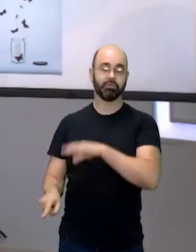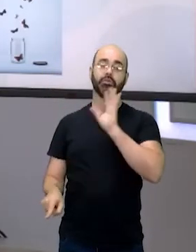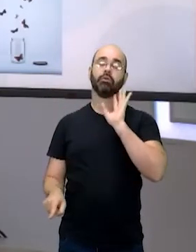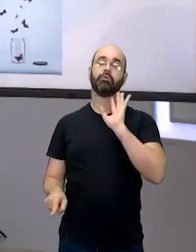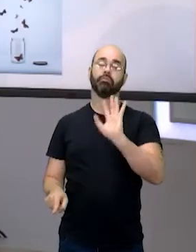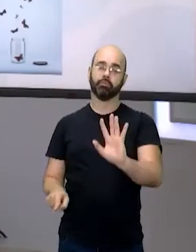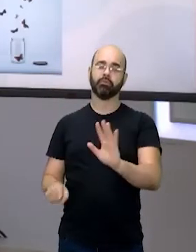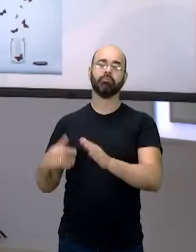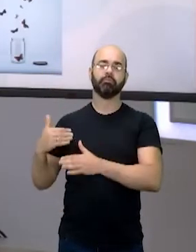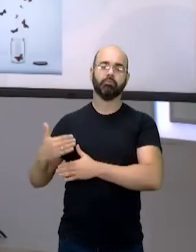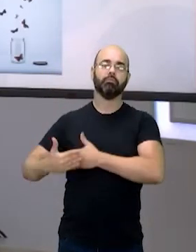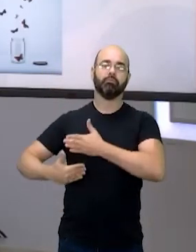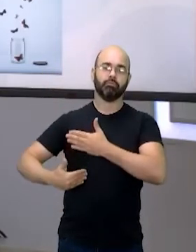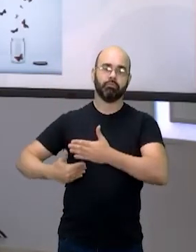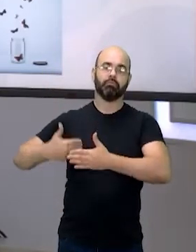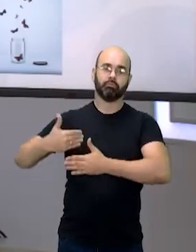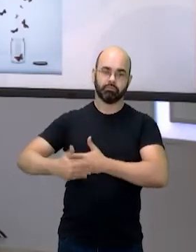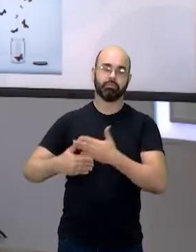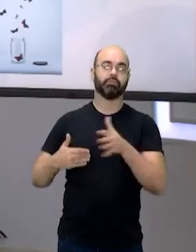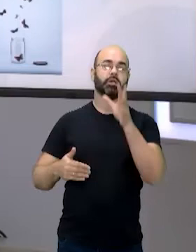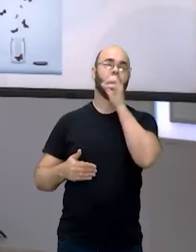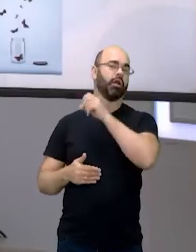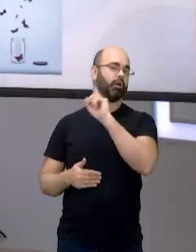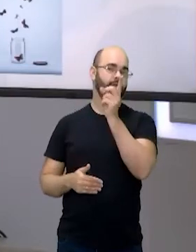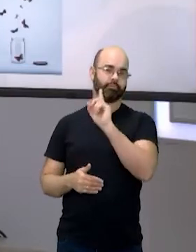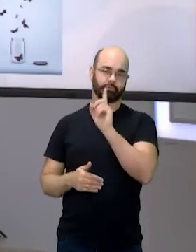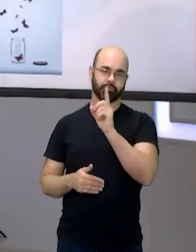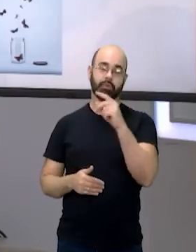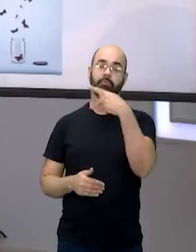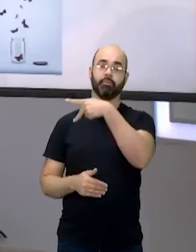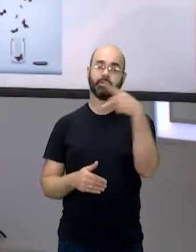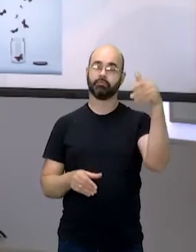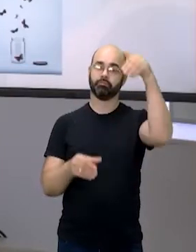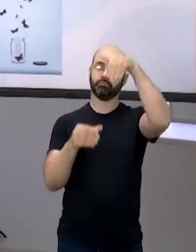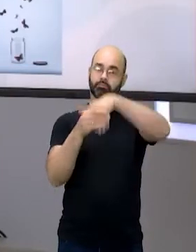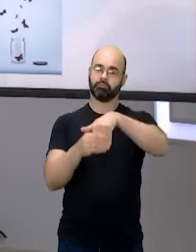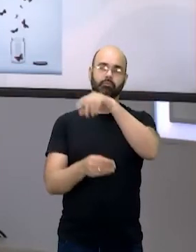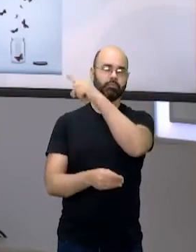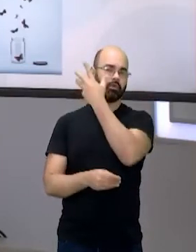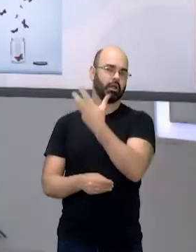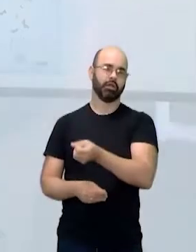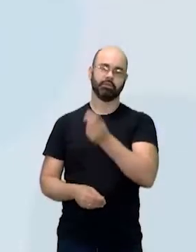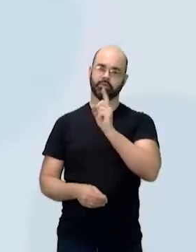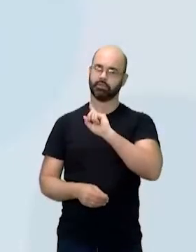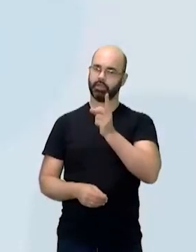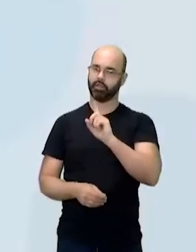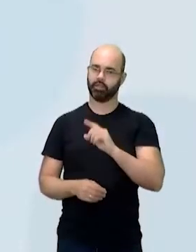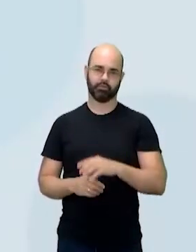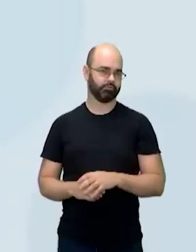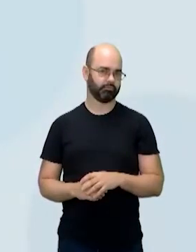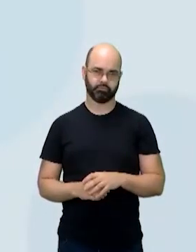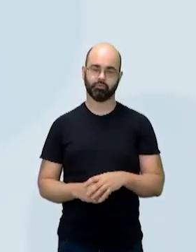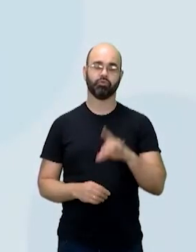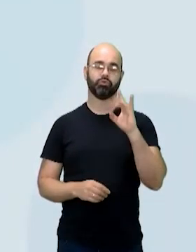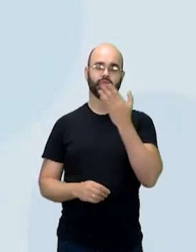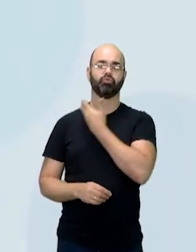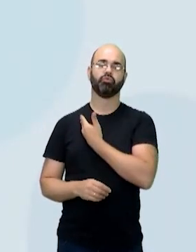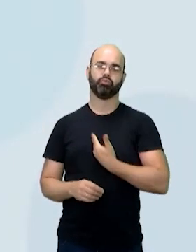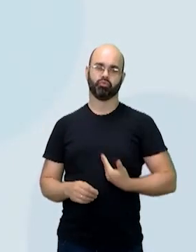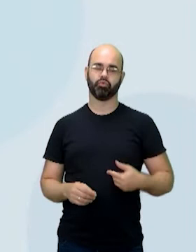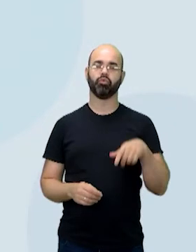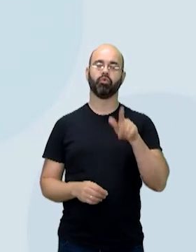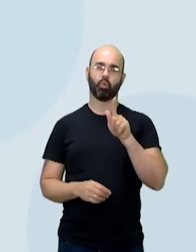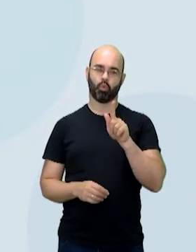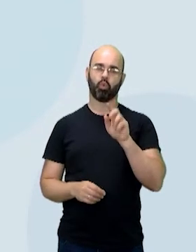foi gradual e não linear. Eleição para presidente, não, eles não permitiram. Deixaram para governador, mantiveram